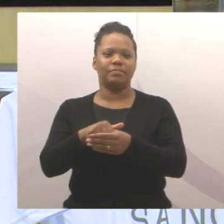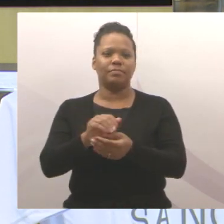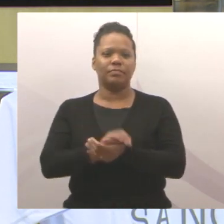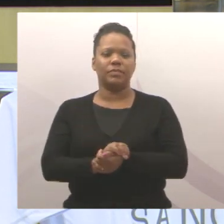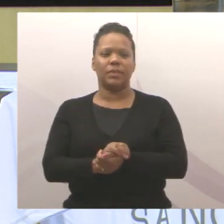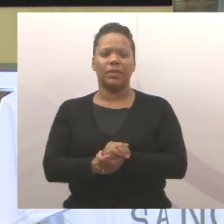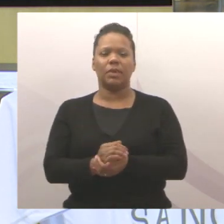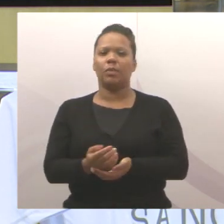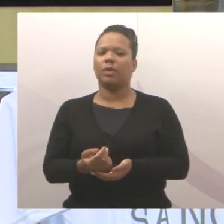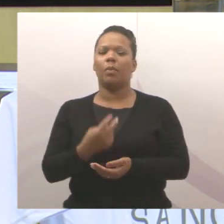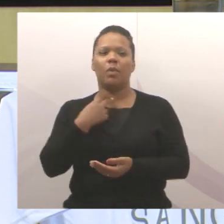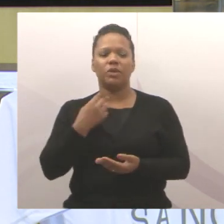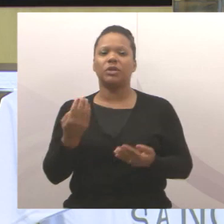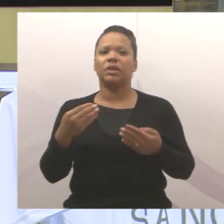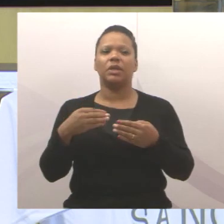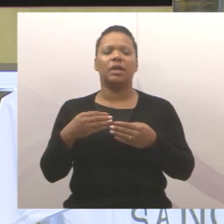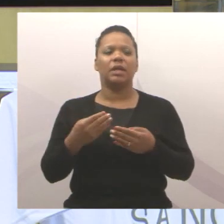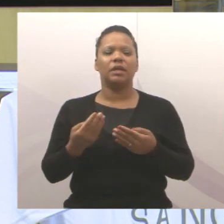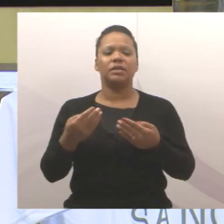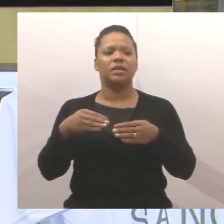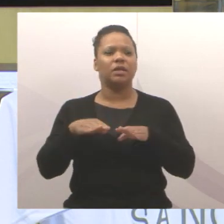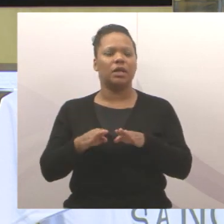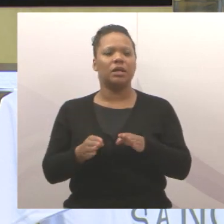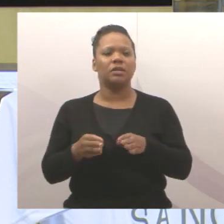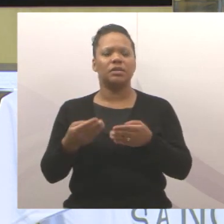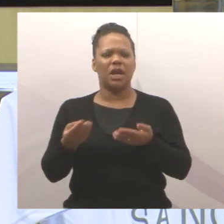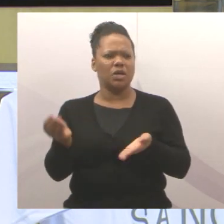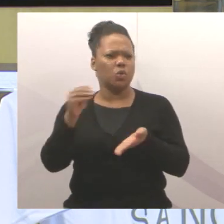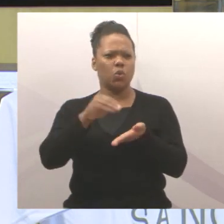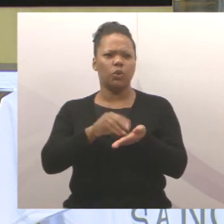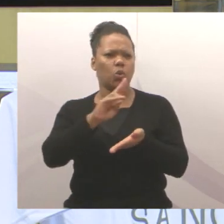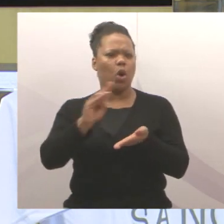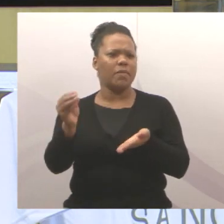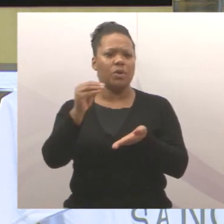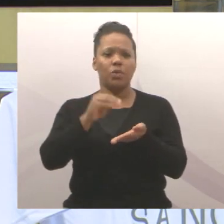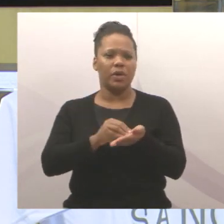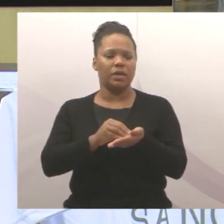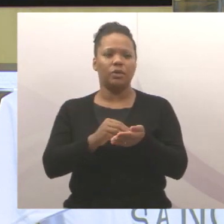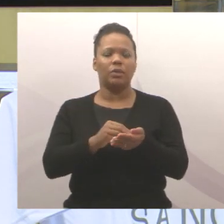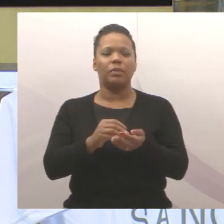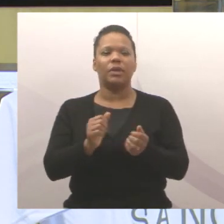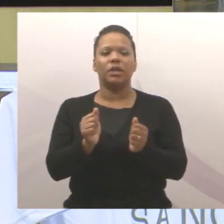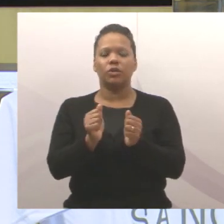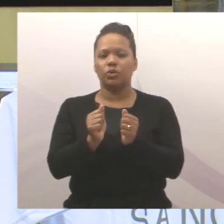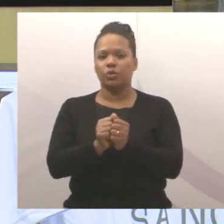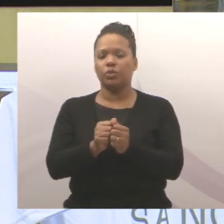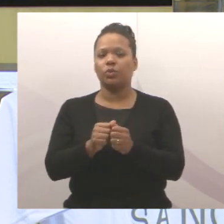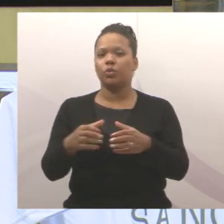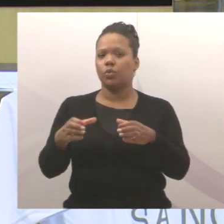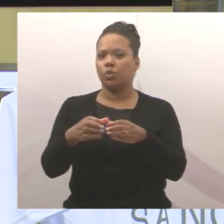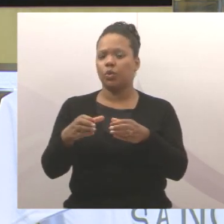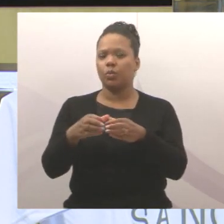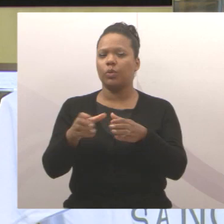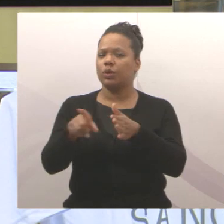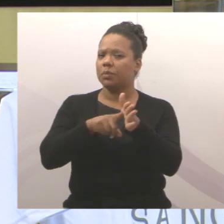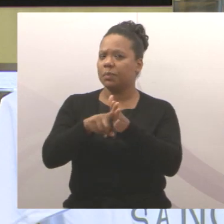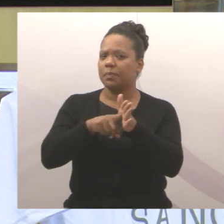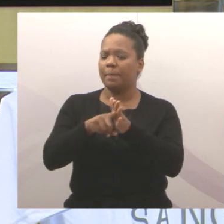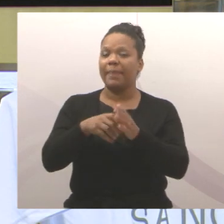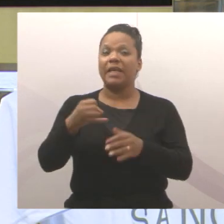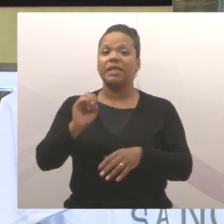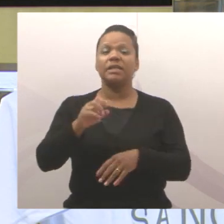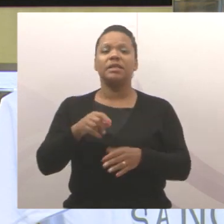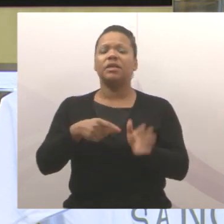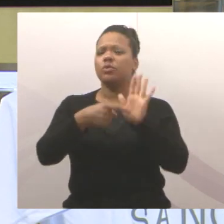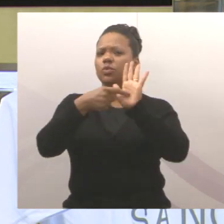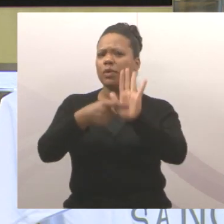comissão processante, podendo, todavia, praticar todos os atos de acusação. Se o denunciante for o presidente da